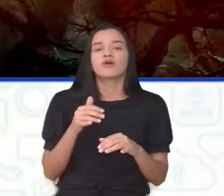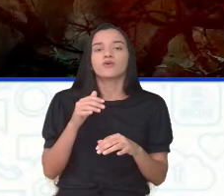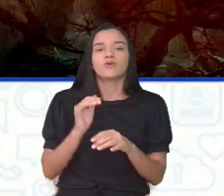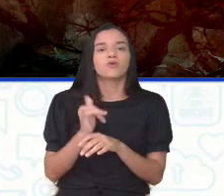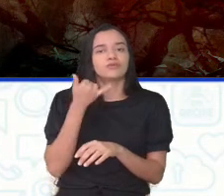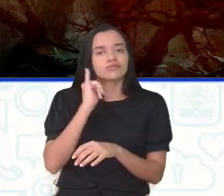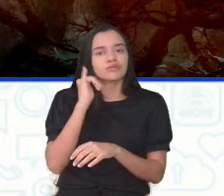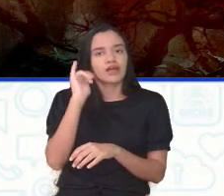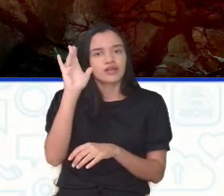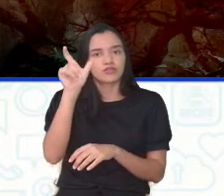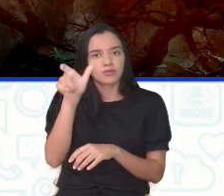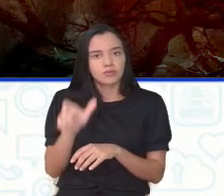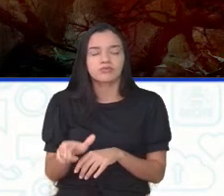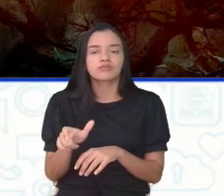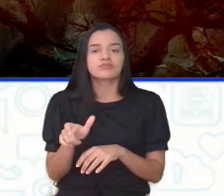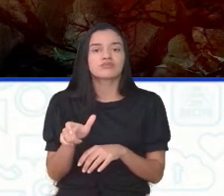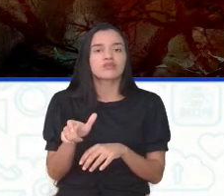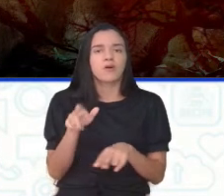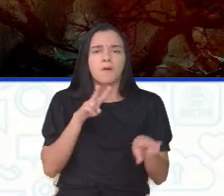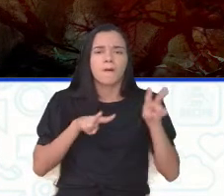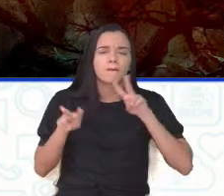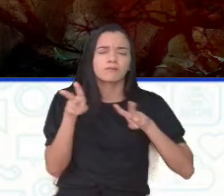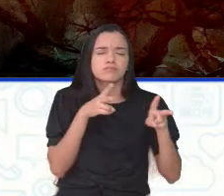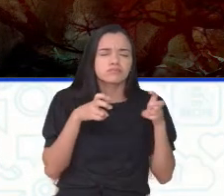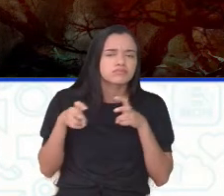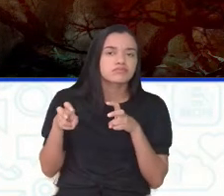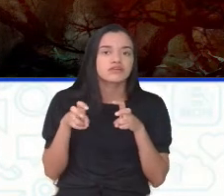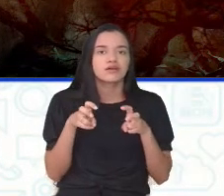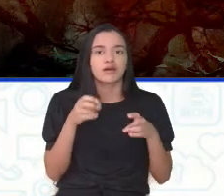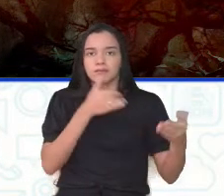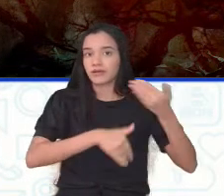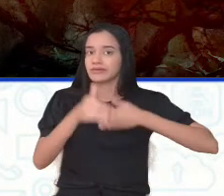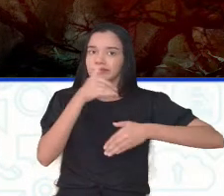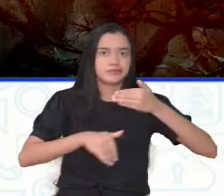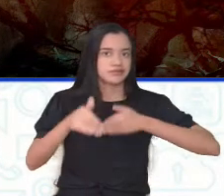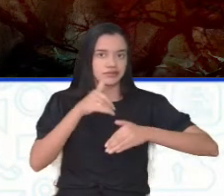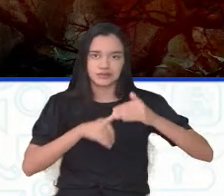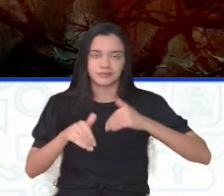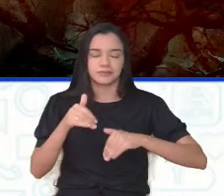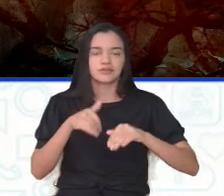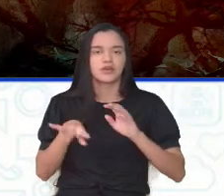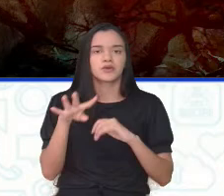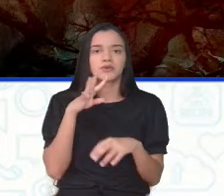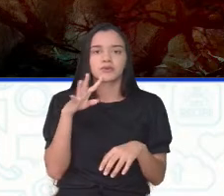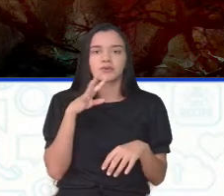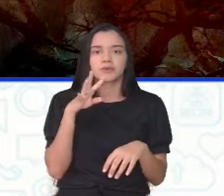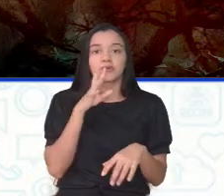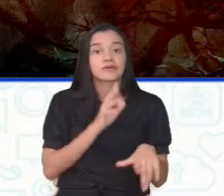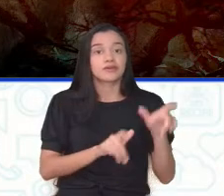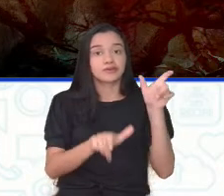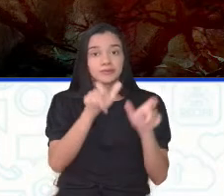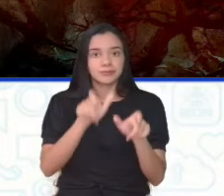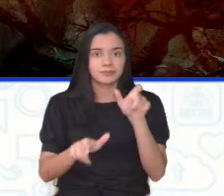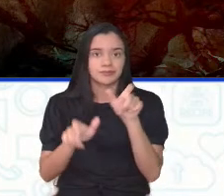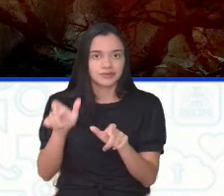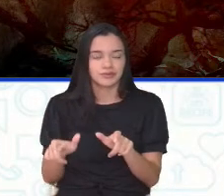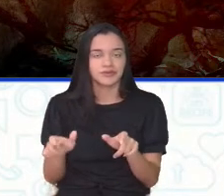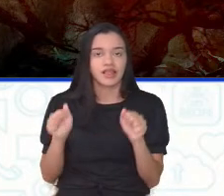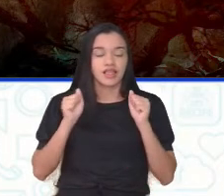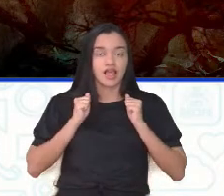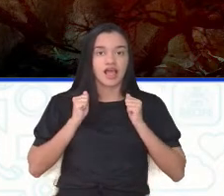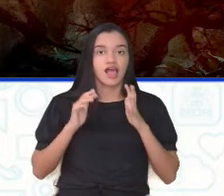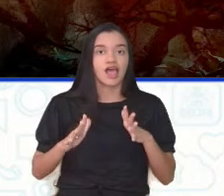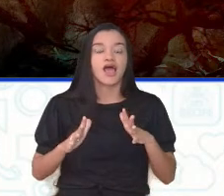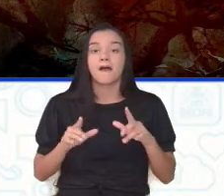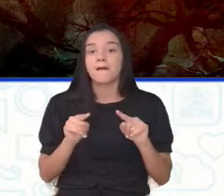observador conta a história em terceira pessoa, mas não se envolve com ela. Ele conhece as personagens e as suas ações, mas